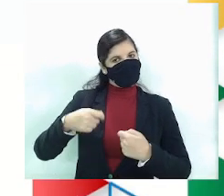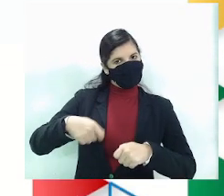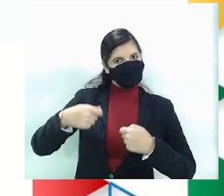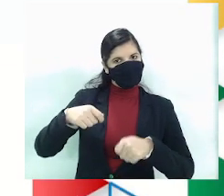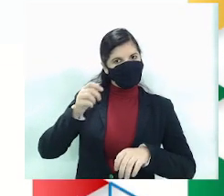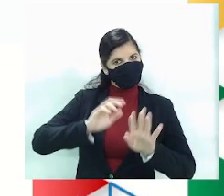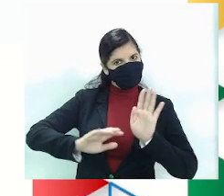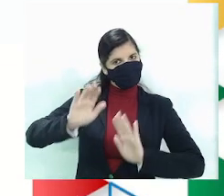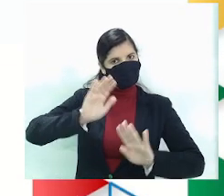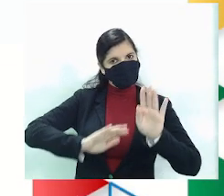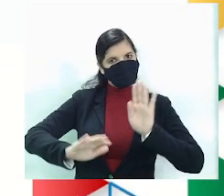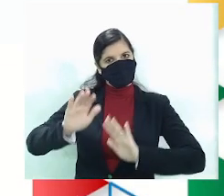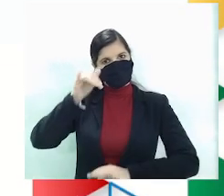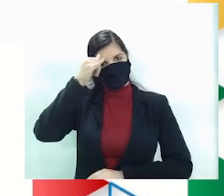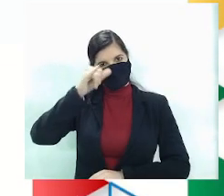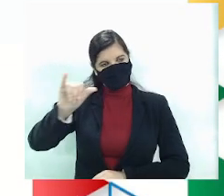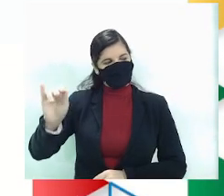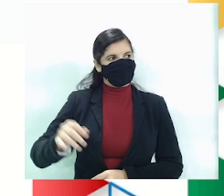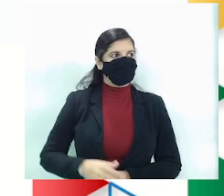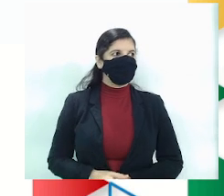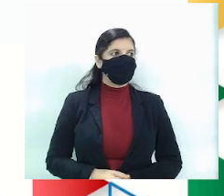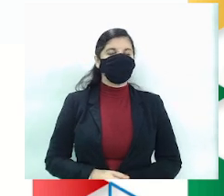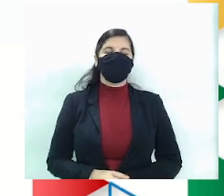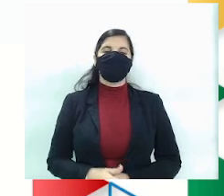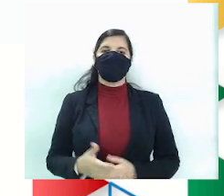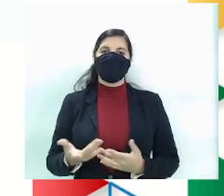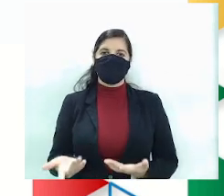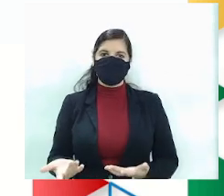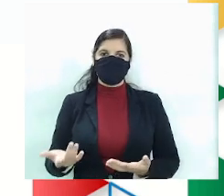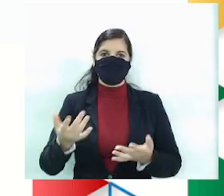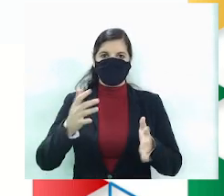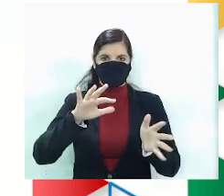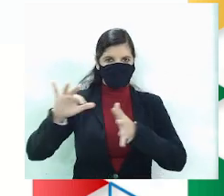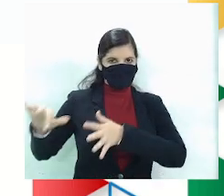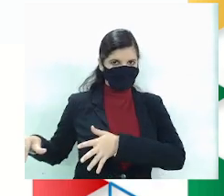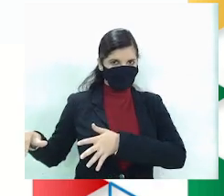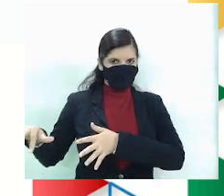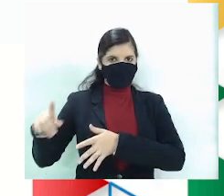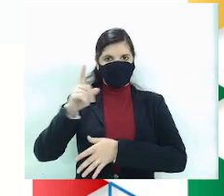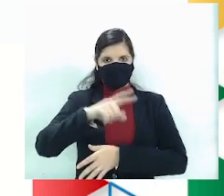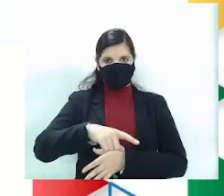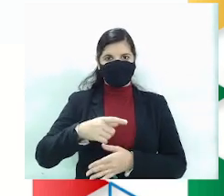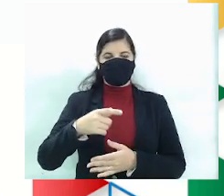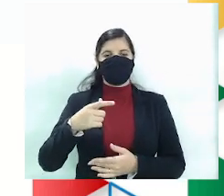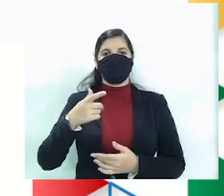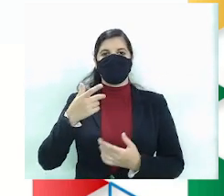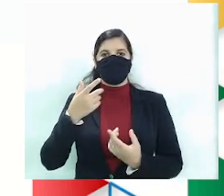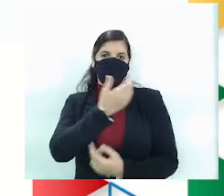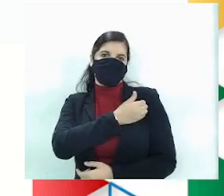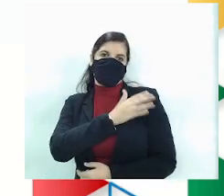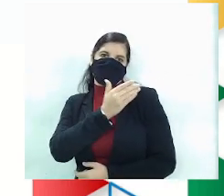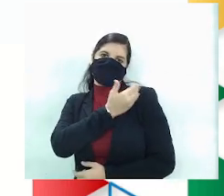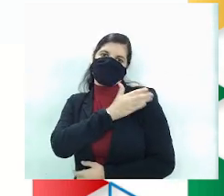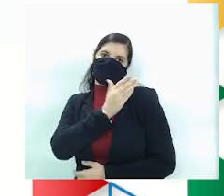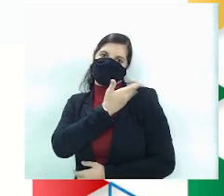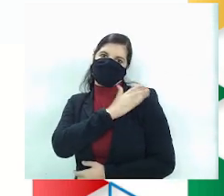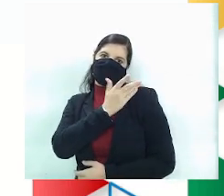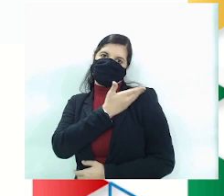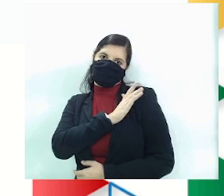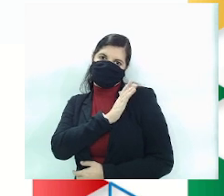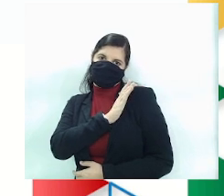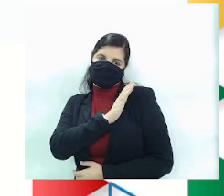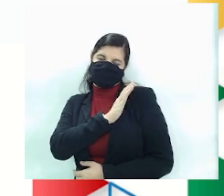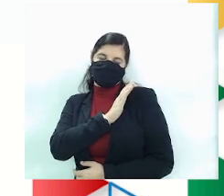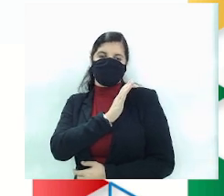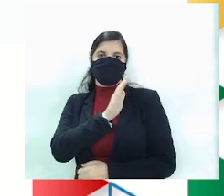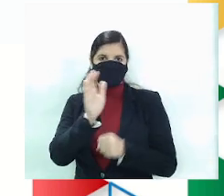totalmente evitar, deve totalmente deixar de lado, abandonar, que é o discurso preconceituoso implícito, tá,